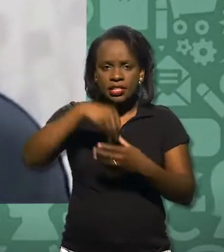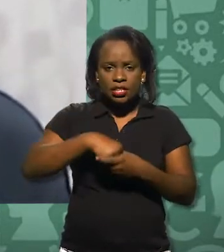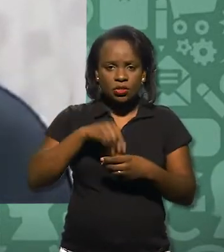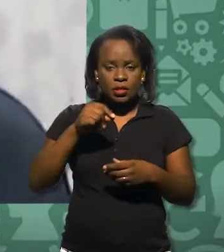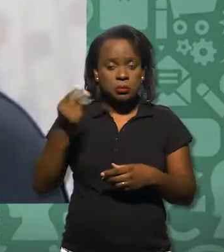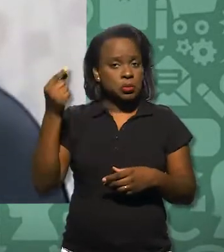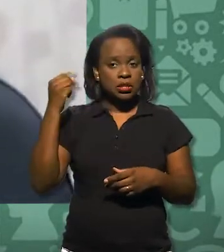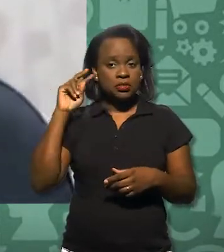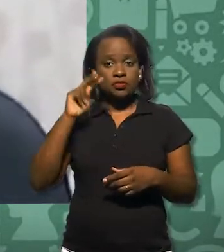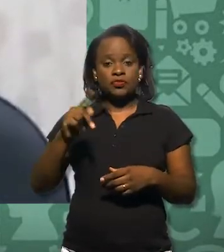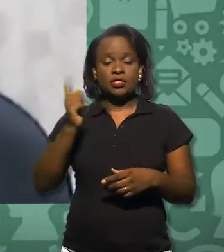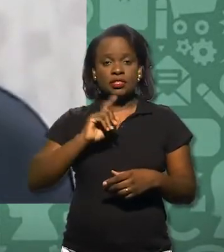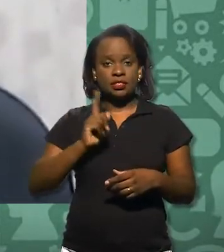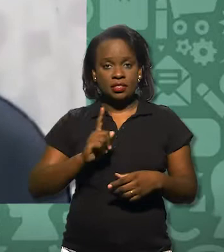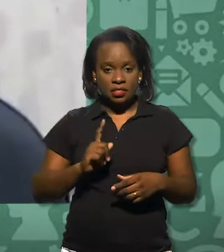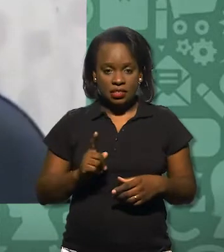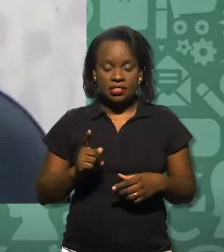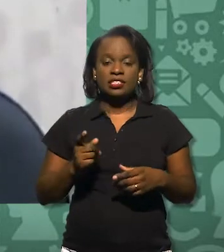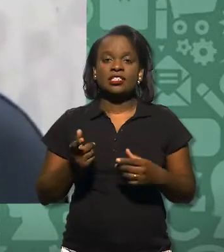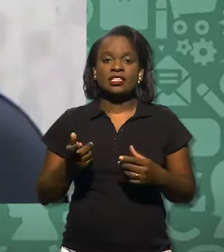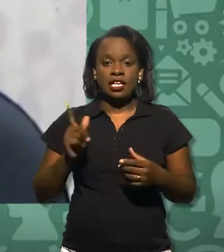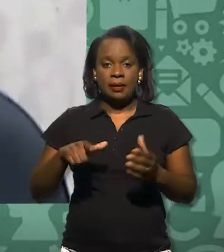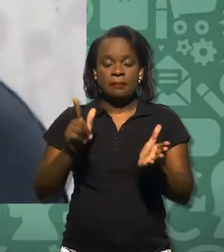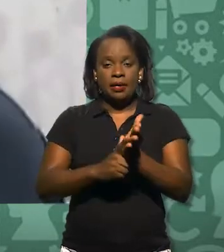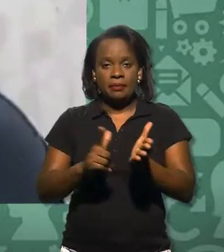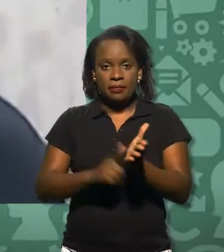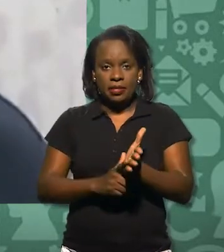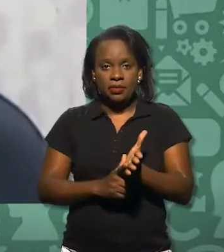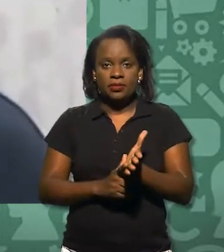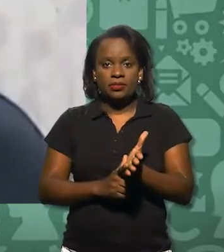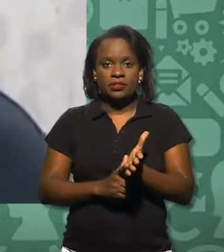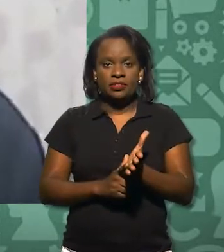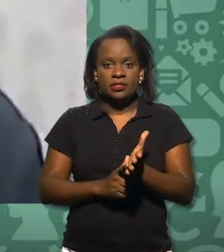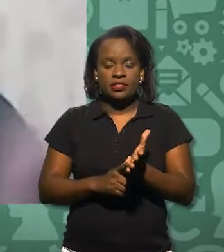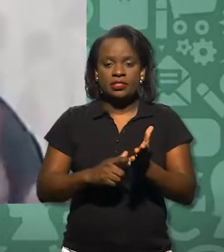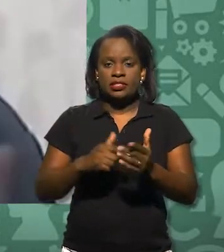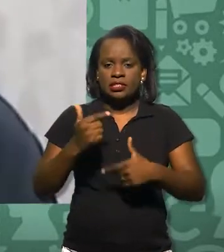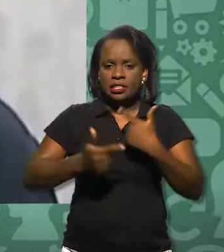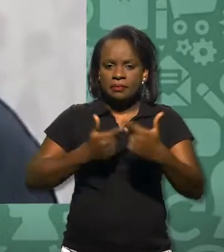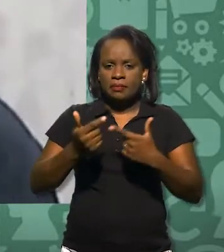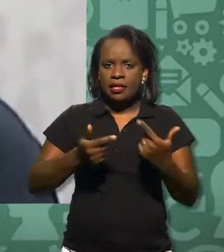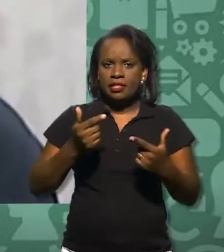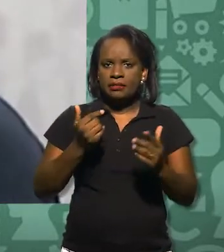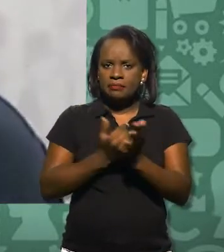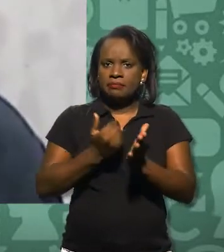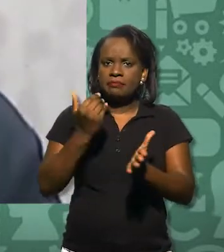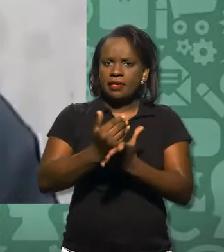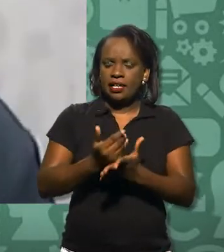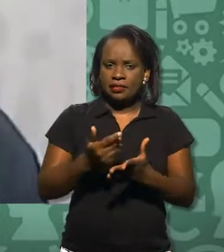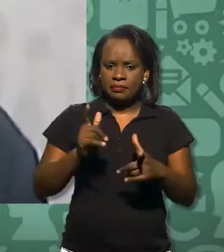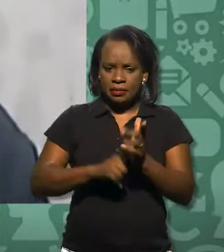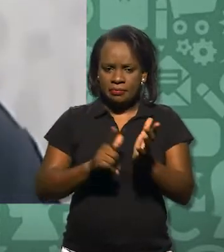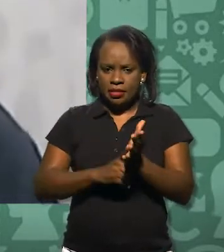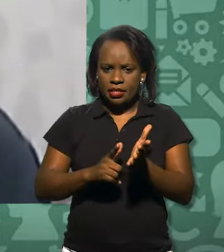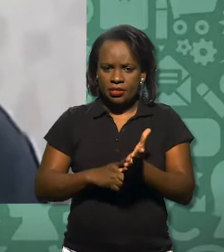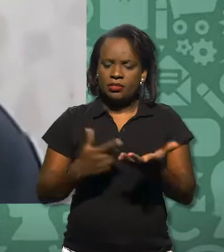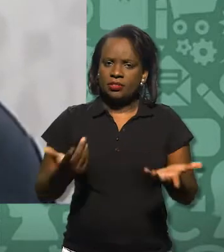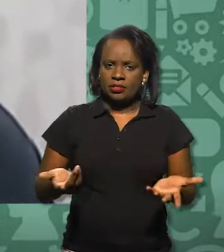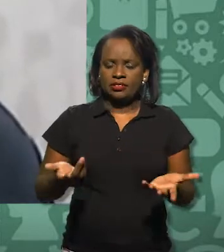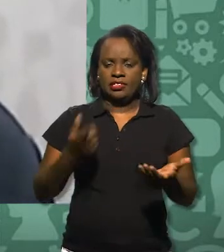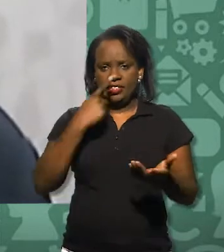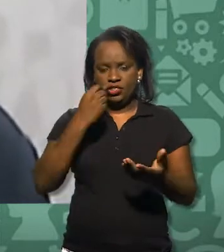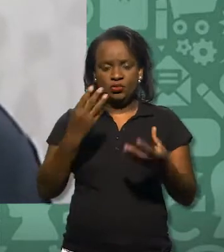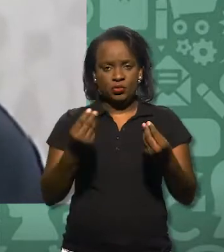do lixo, que há muito tempo não aparecia, né, com destaque, que é o papel, fizesse um trabalho assim, de ficar maior, né? Ou